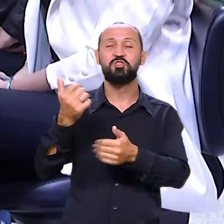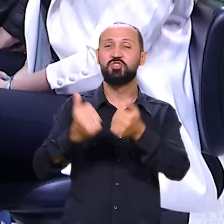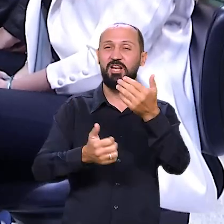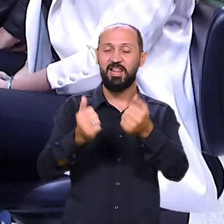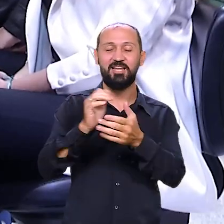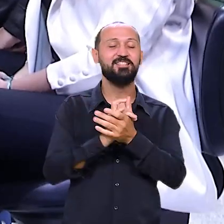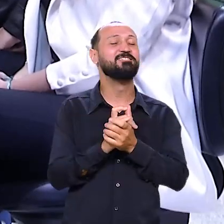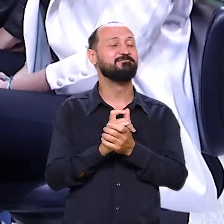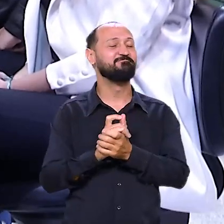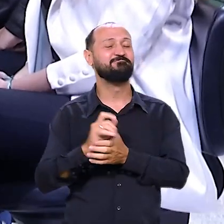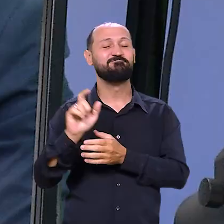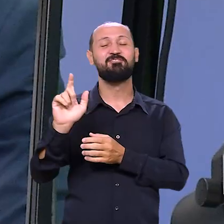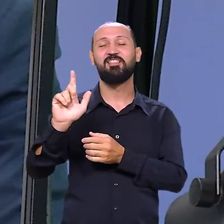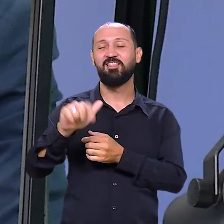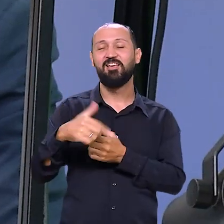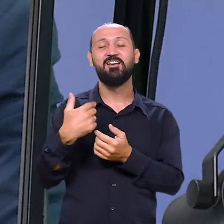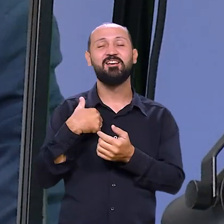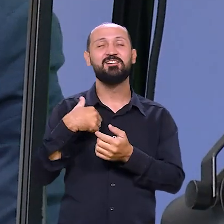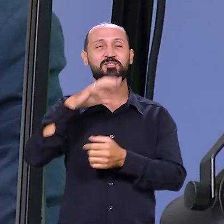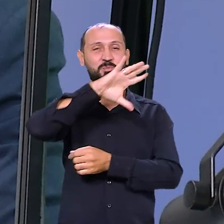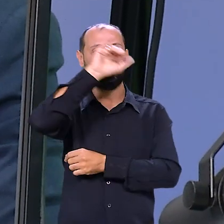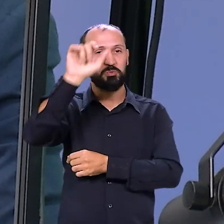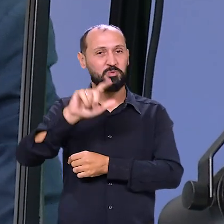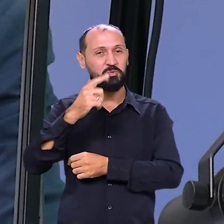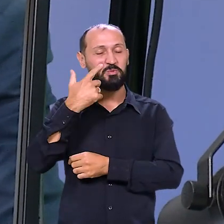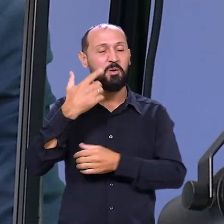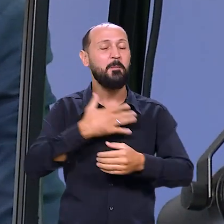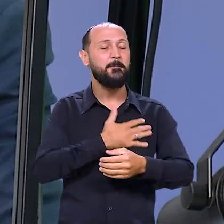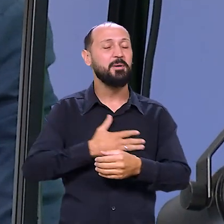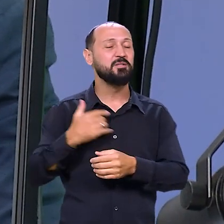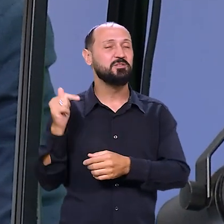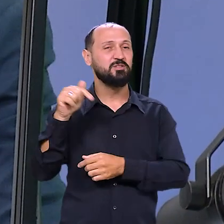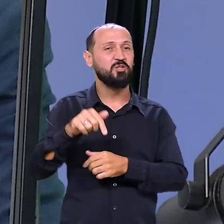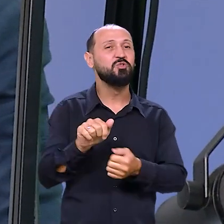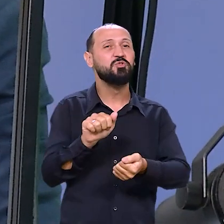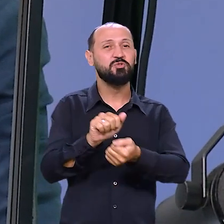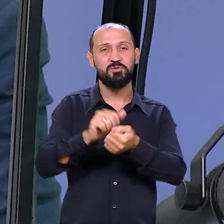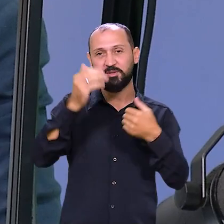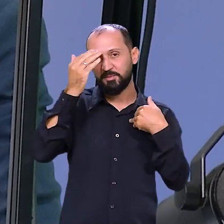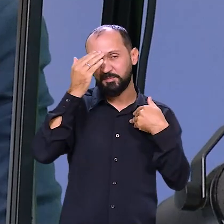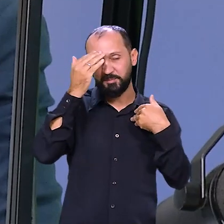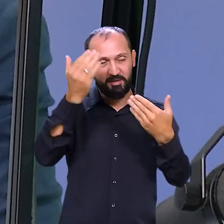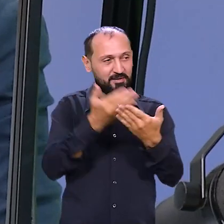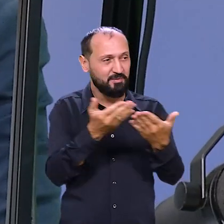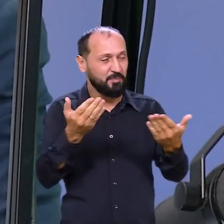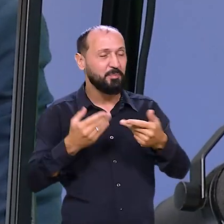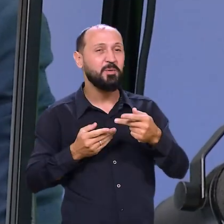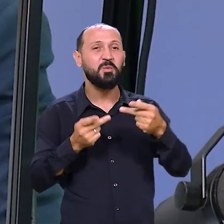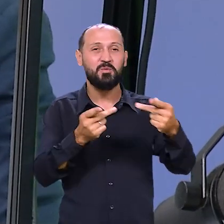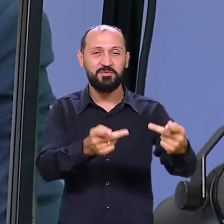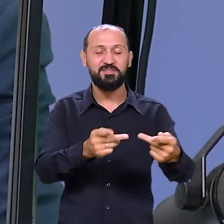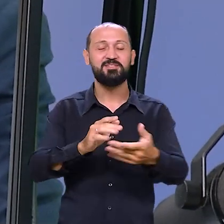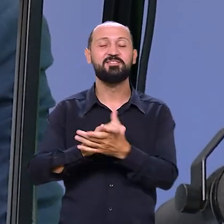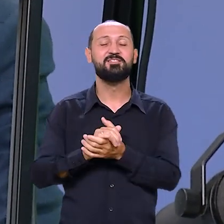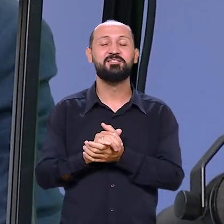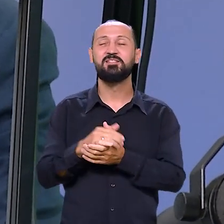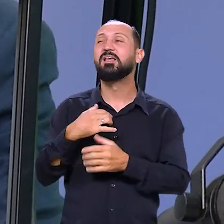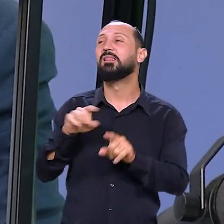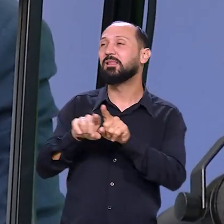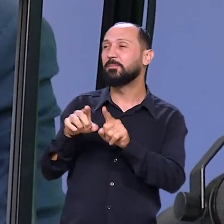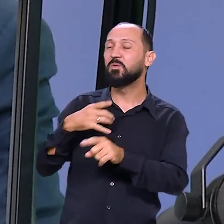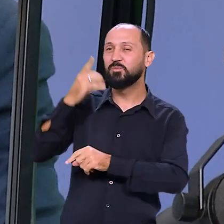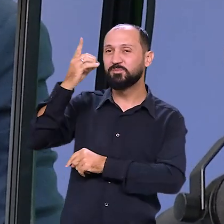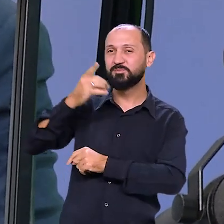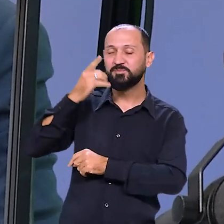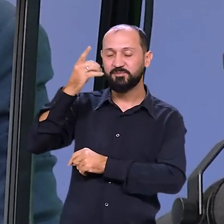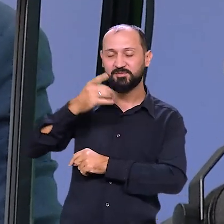Silemes, o Sindicato das Silemes. Indústrias e Laticínios do Estado do Mato Grosso do Sul. É um prazer estar com vocês aqui. Obrigado, Paulo e Janaína, pelo convite e ao